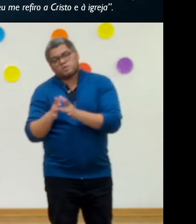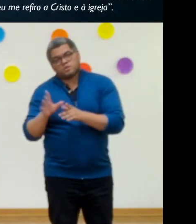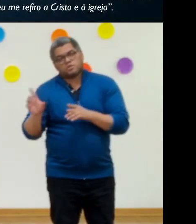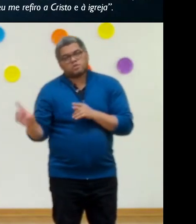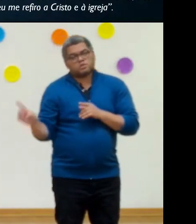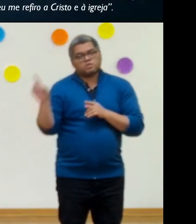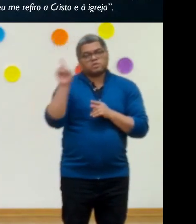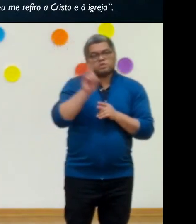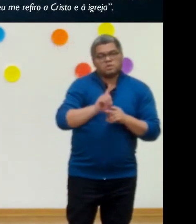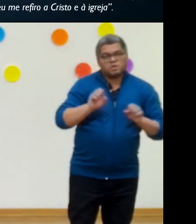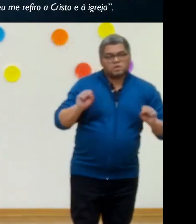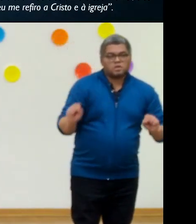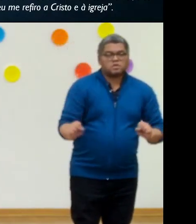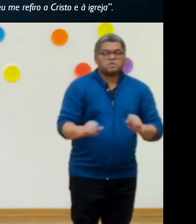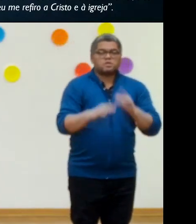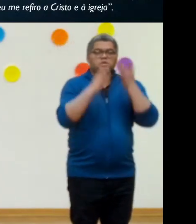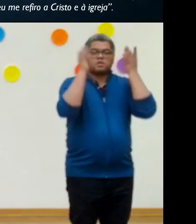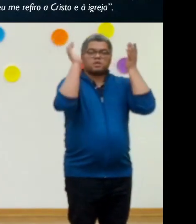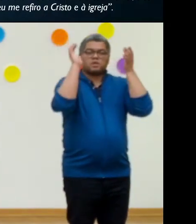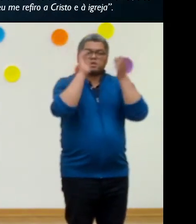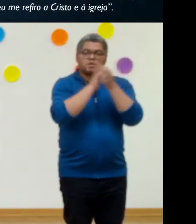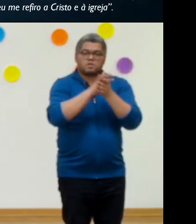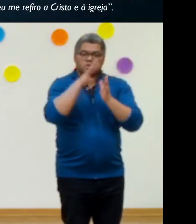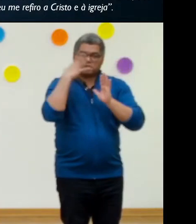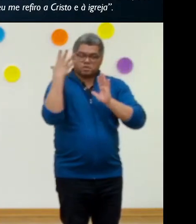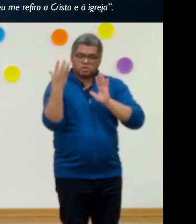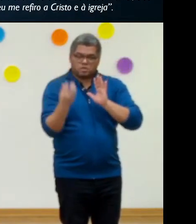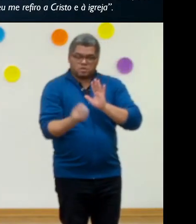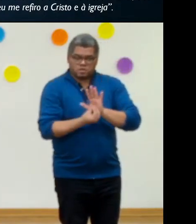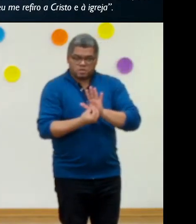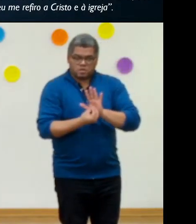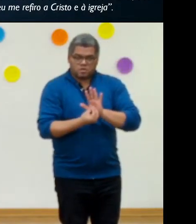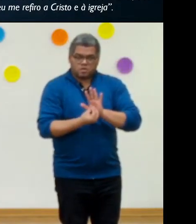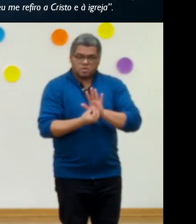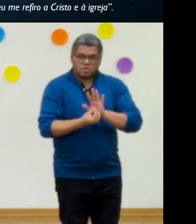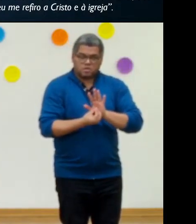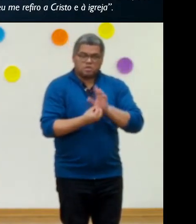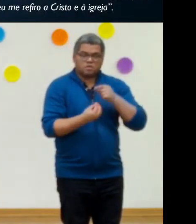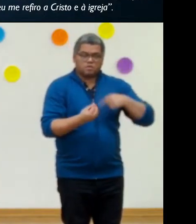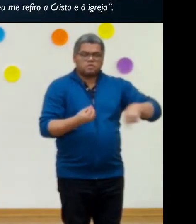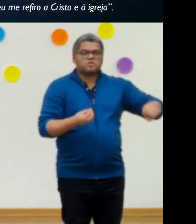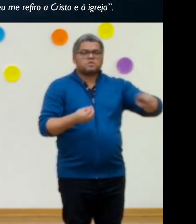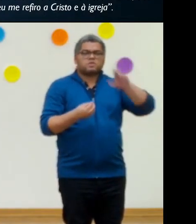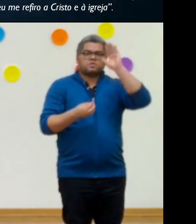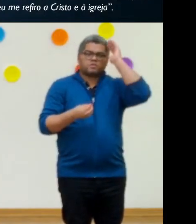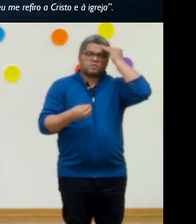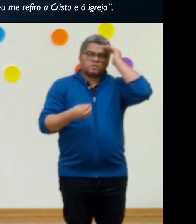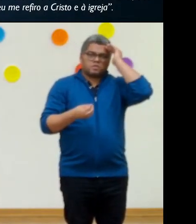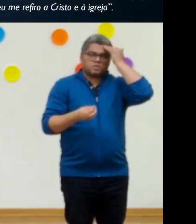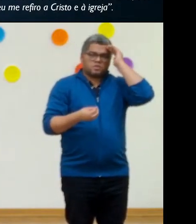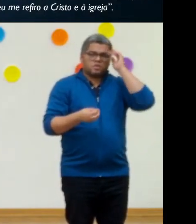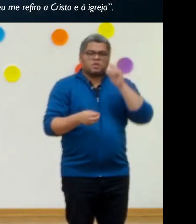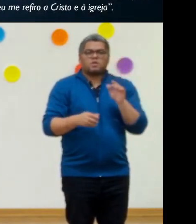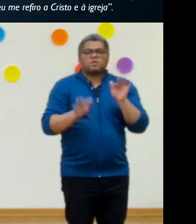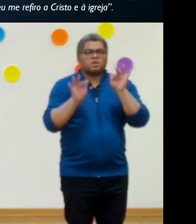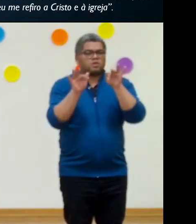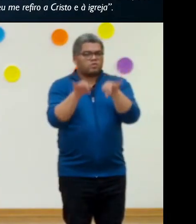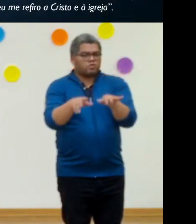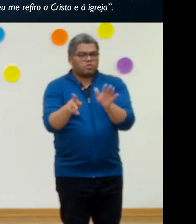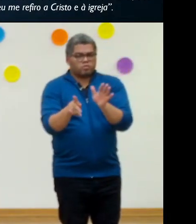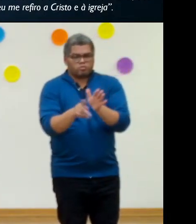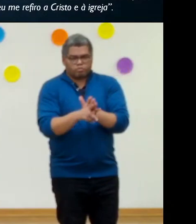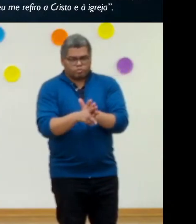o casamento com a sua noiva, a igreja, você vai falar, é sobre isso o meu casamento, entendi. Não é